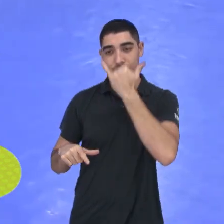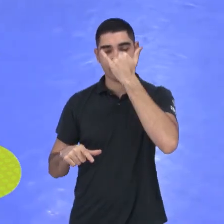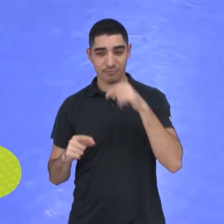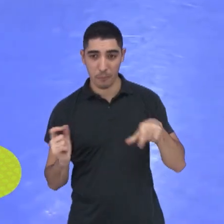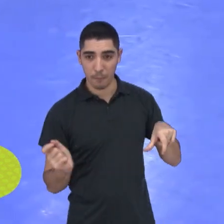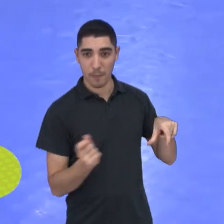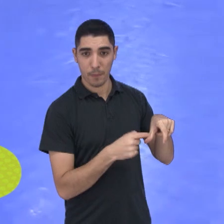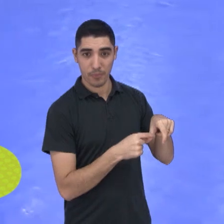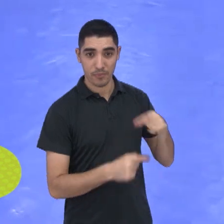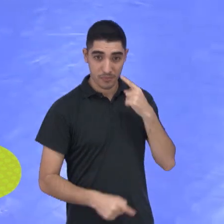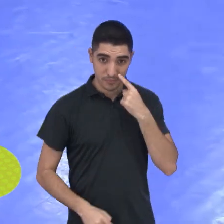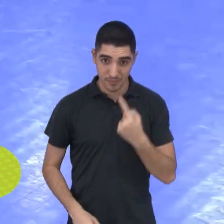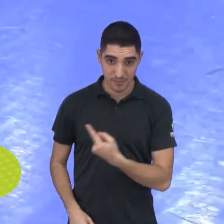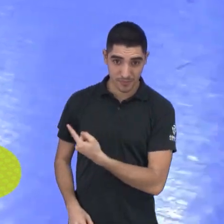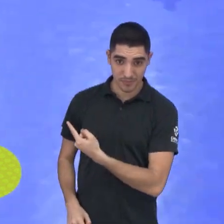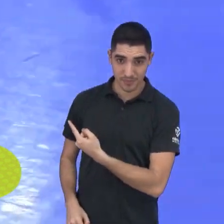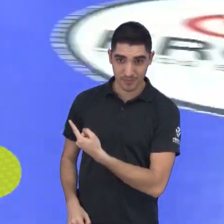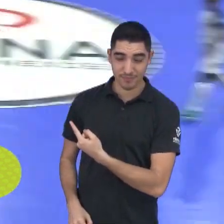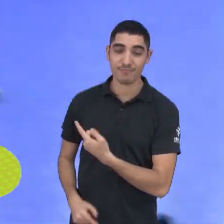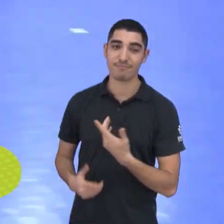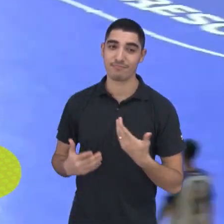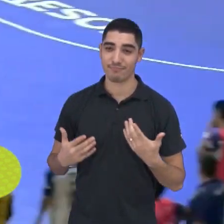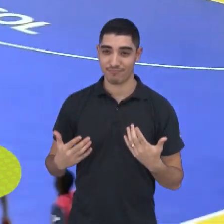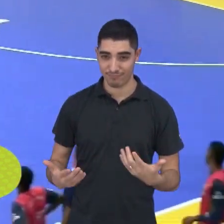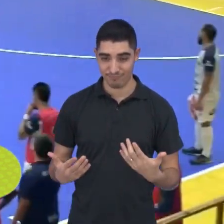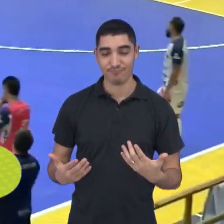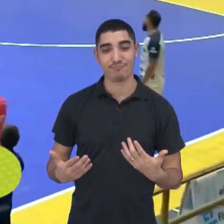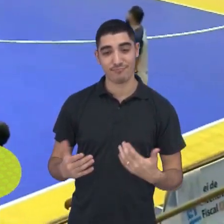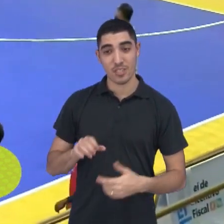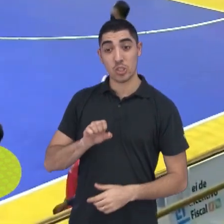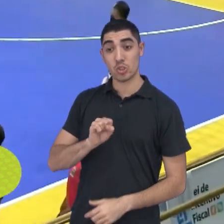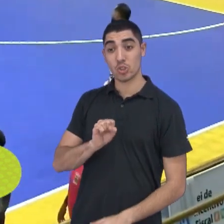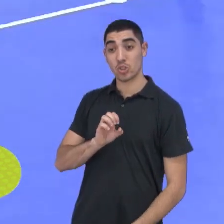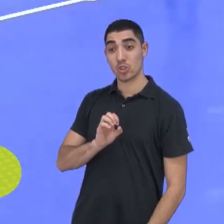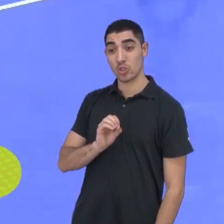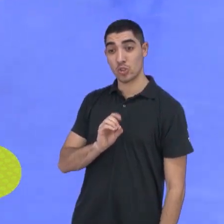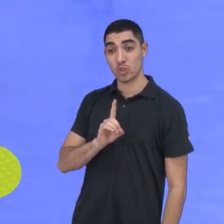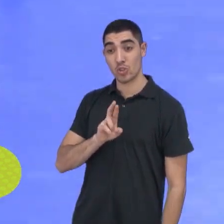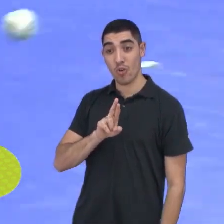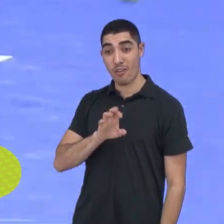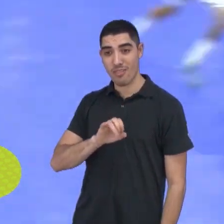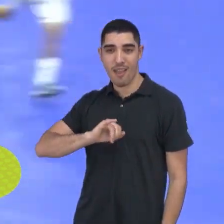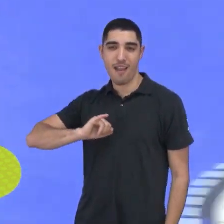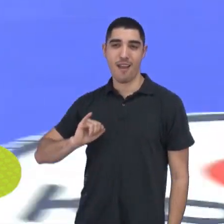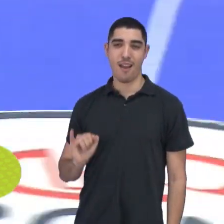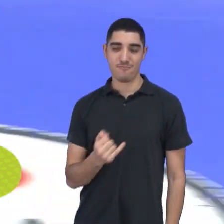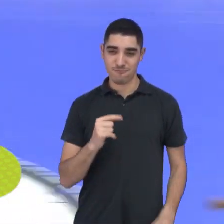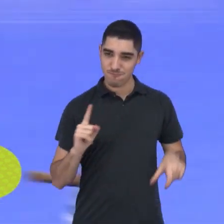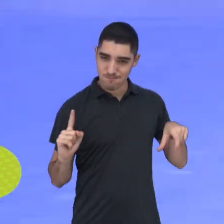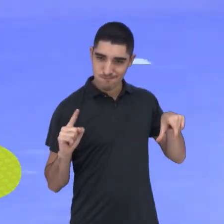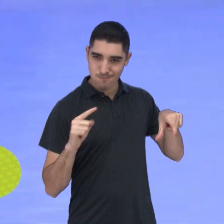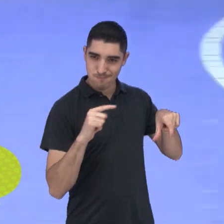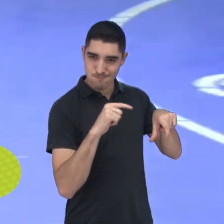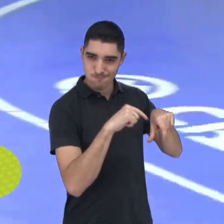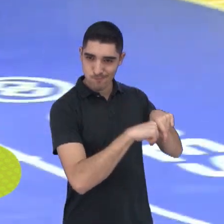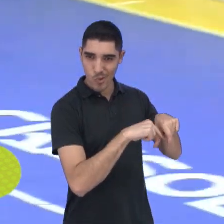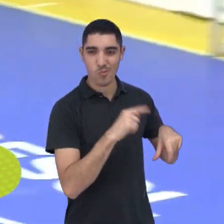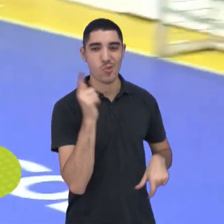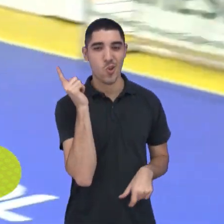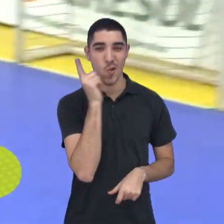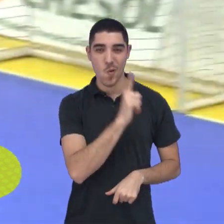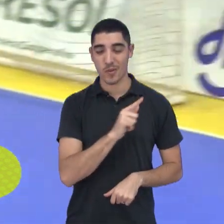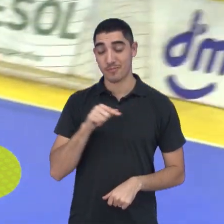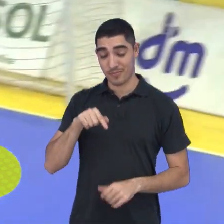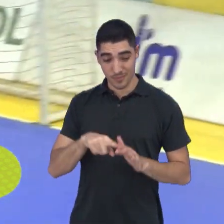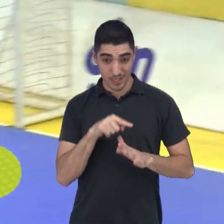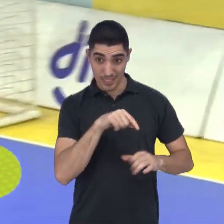José, furou o Ronei e a bola sobrou para Sodré, que da quadra de defesa mandou de bico para fazer o terceiro do São Lourenço